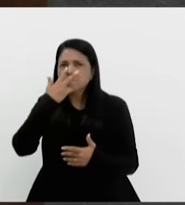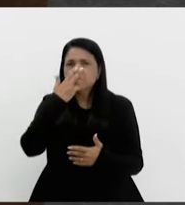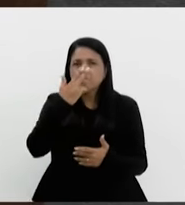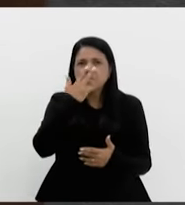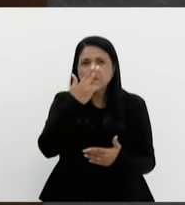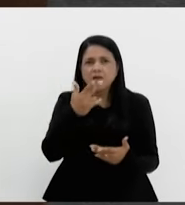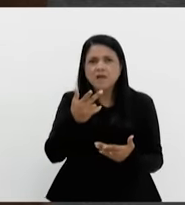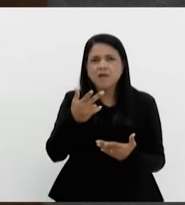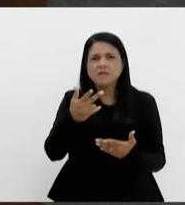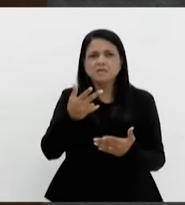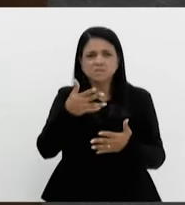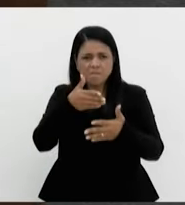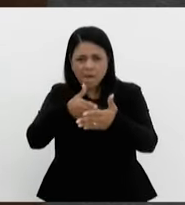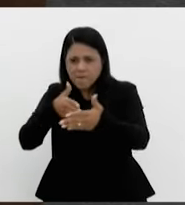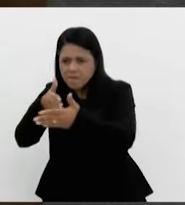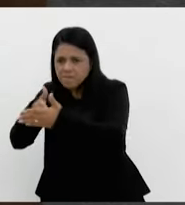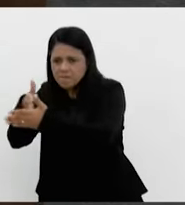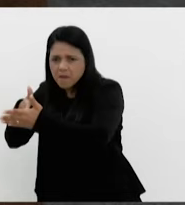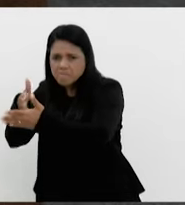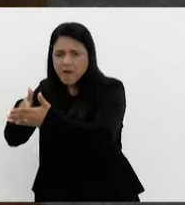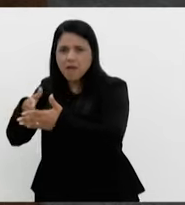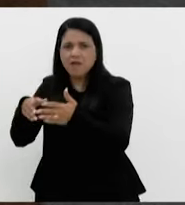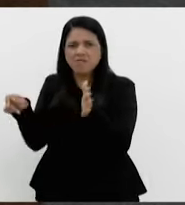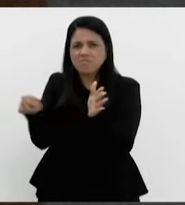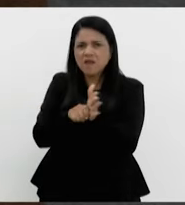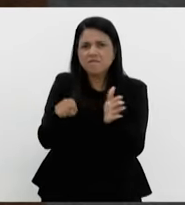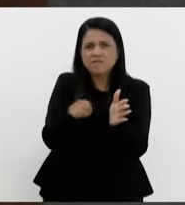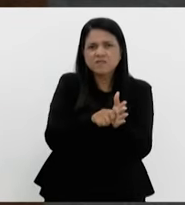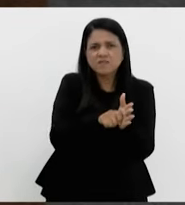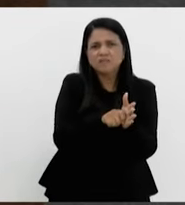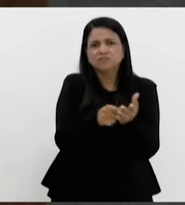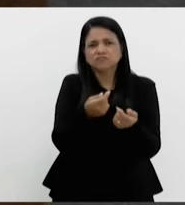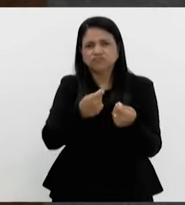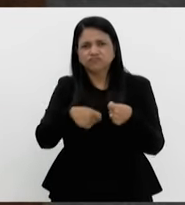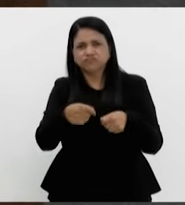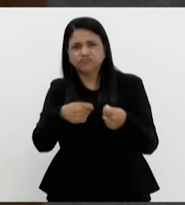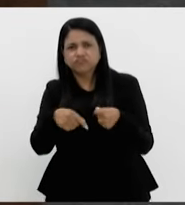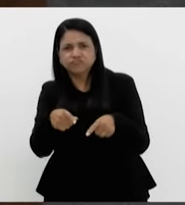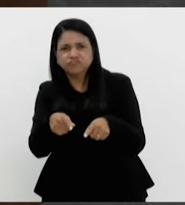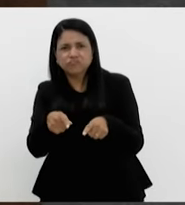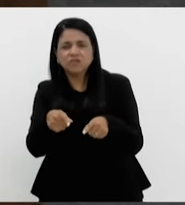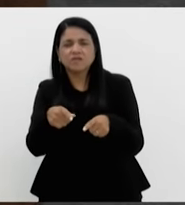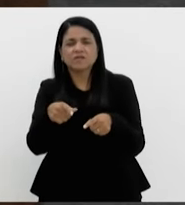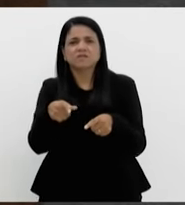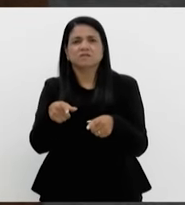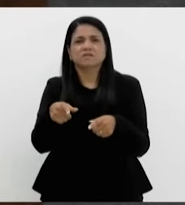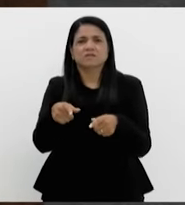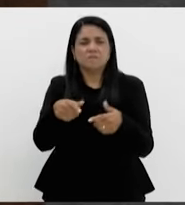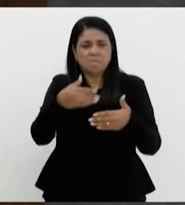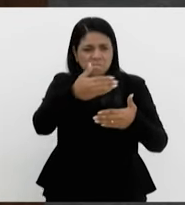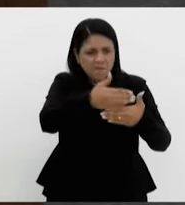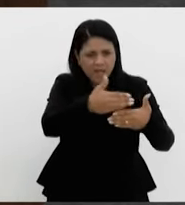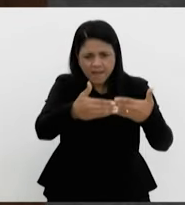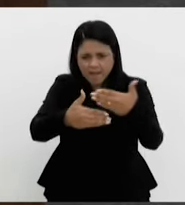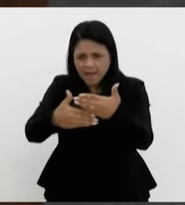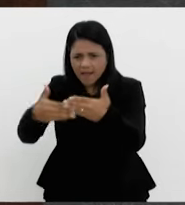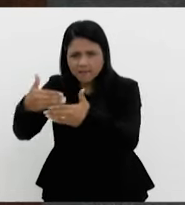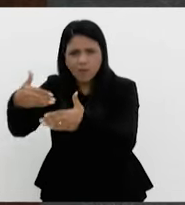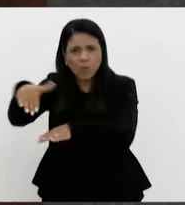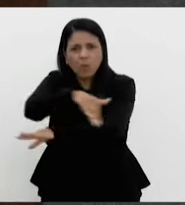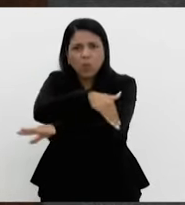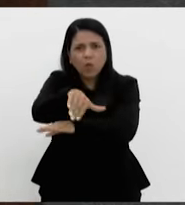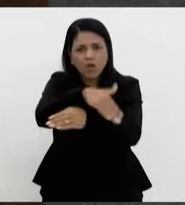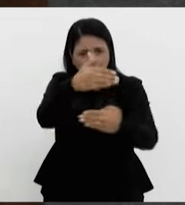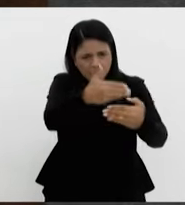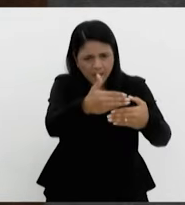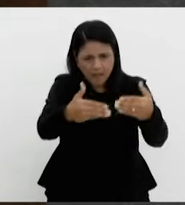barricadas determinadas pelo traficante Peixe, as barricadas determinadas que estão impedindo o senhor,